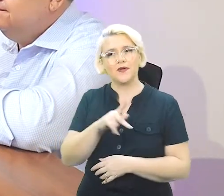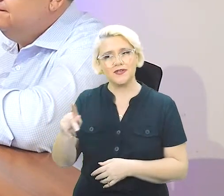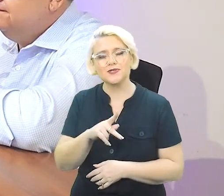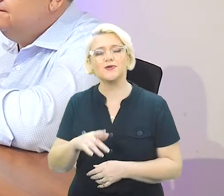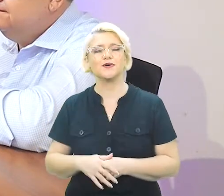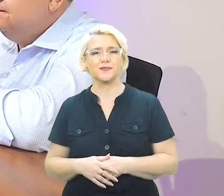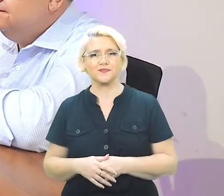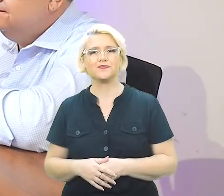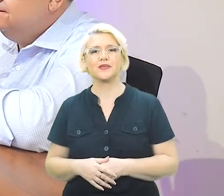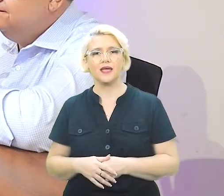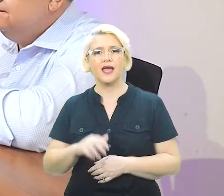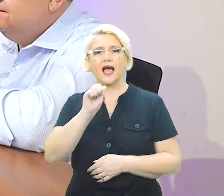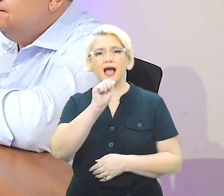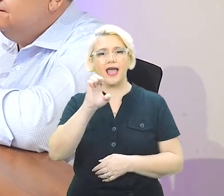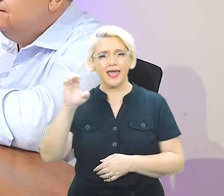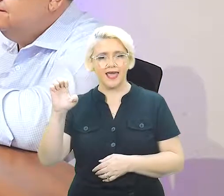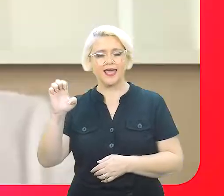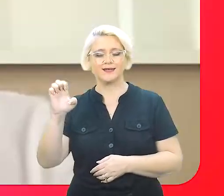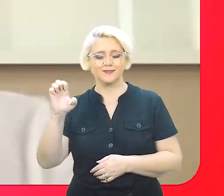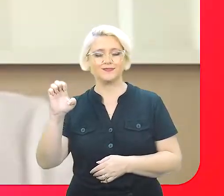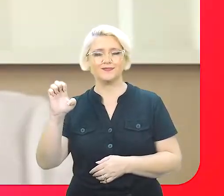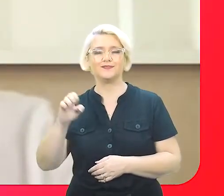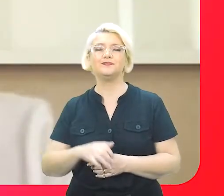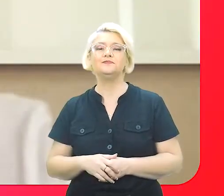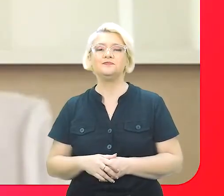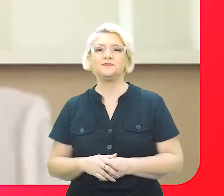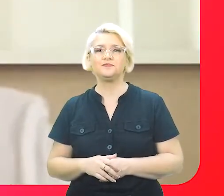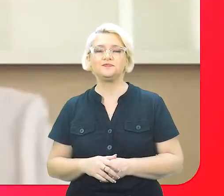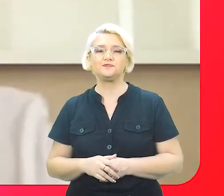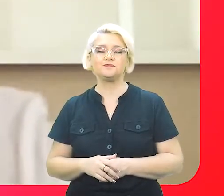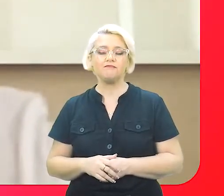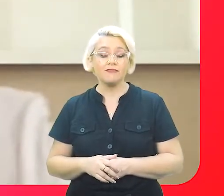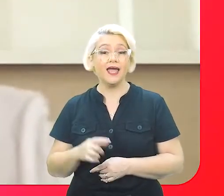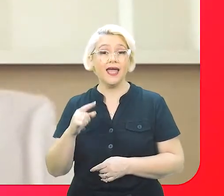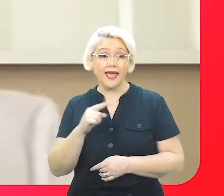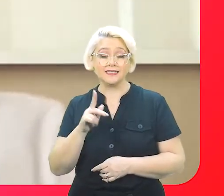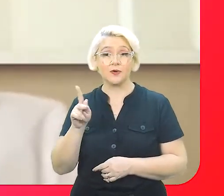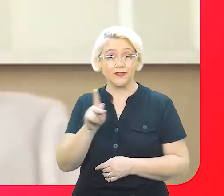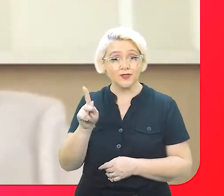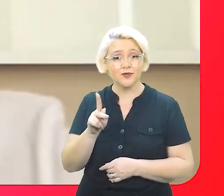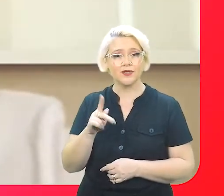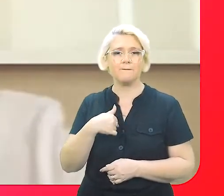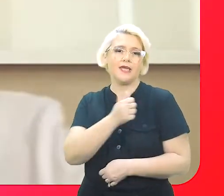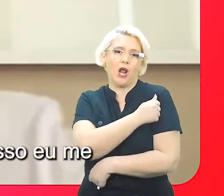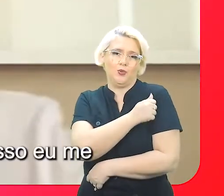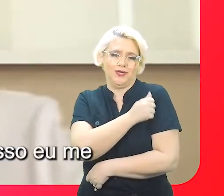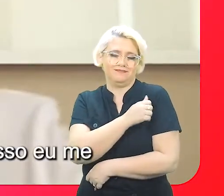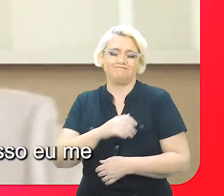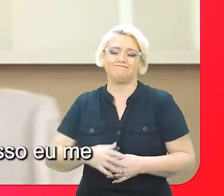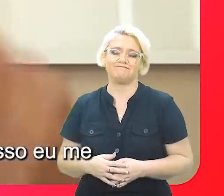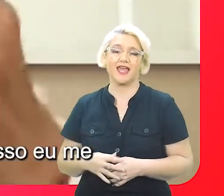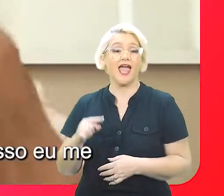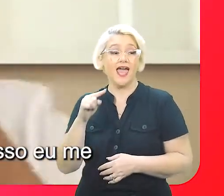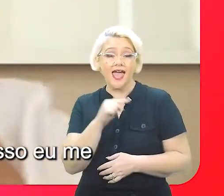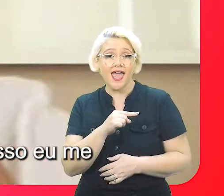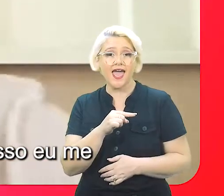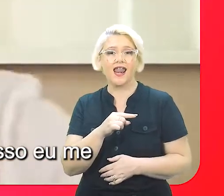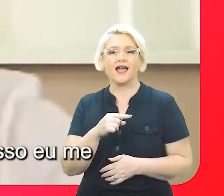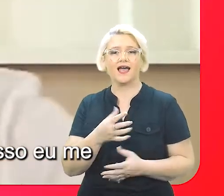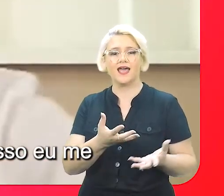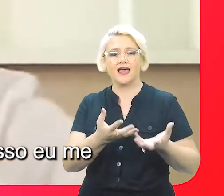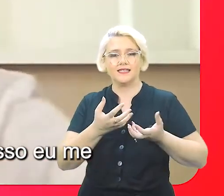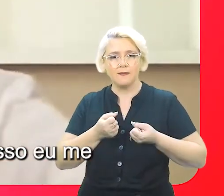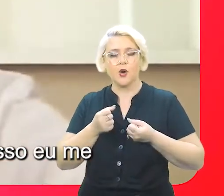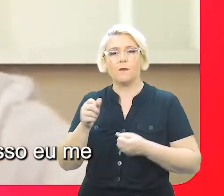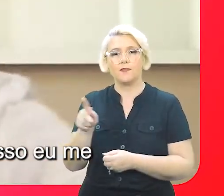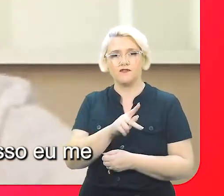professora de atendimento educacional especializado que era minha aluna. E ela recebeu